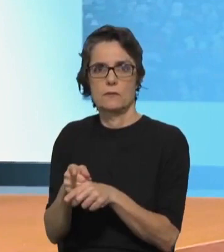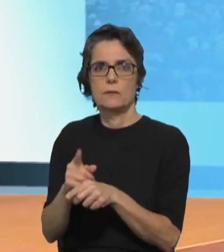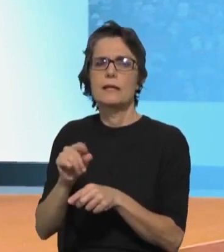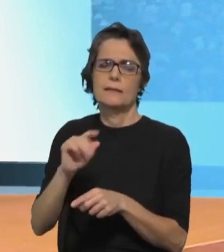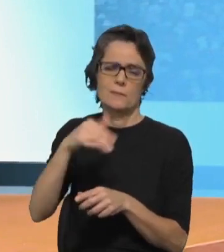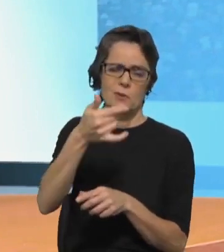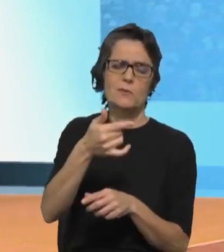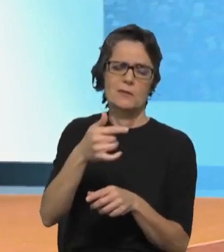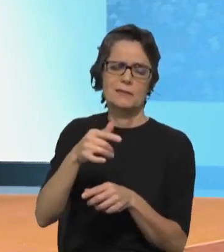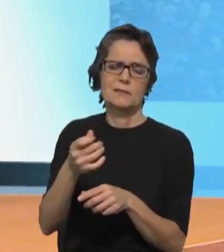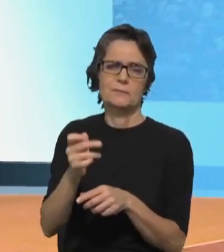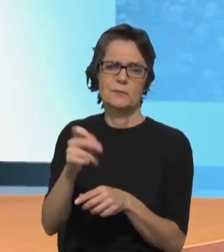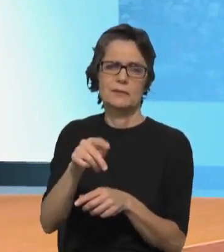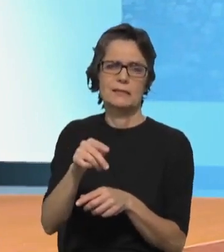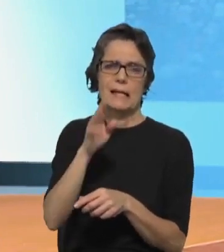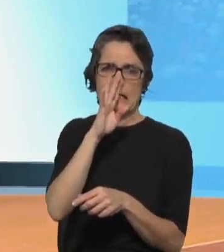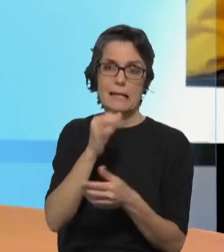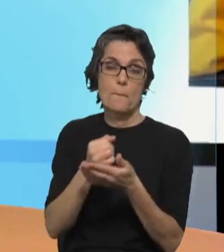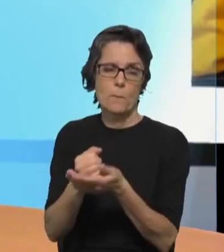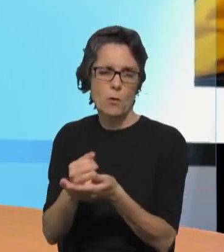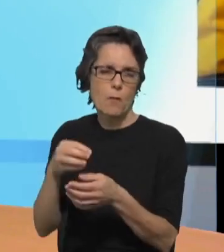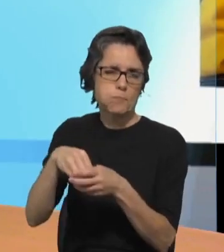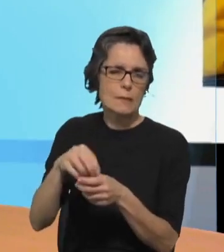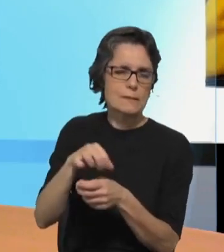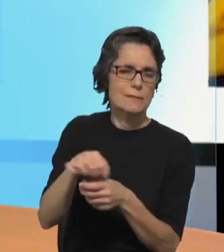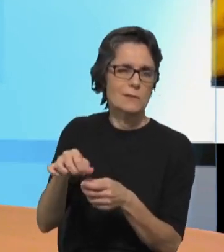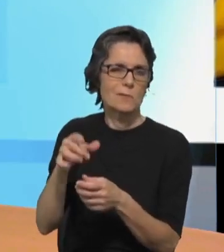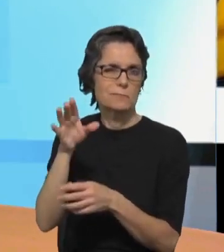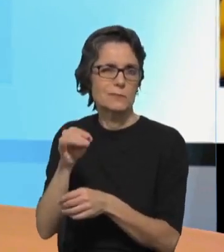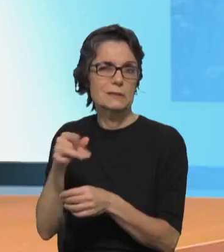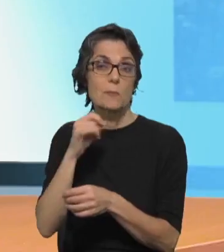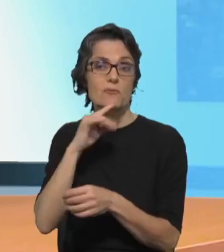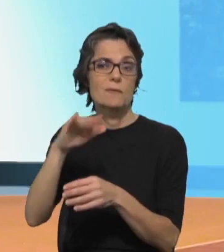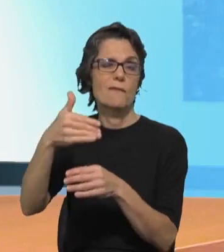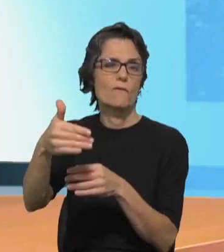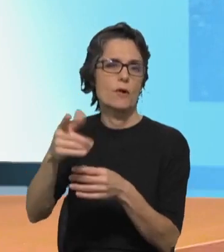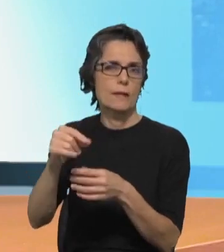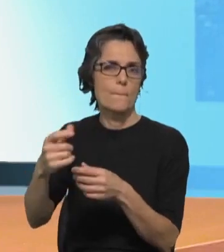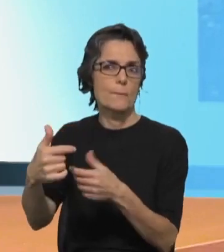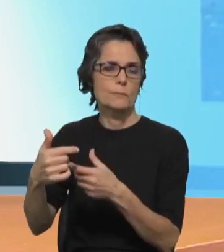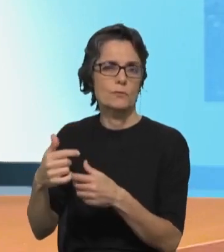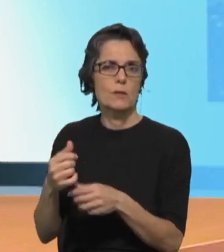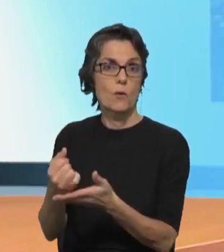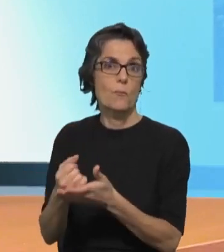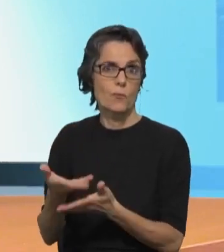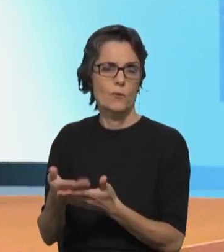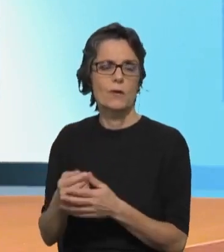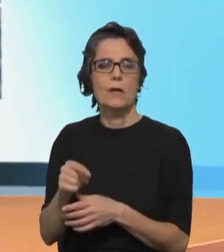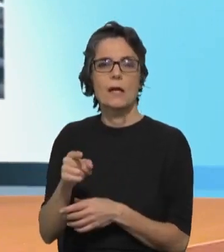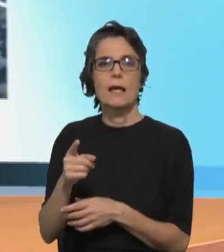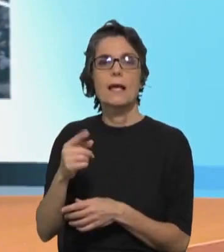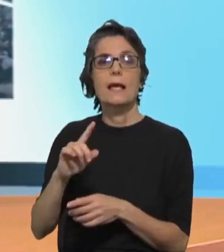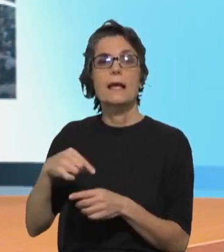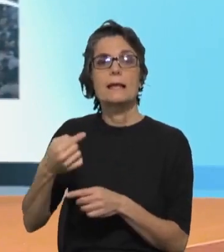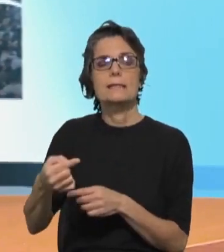se com o apoio interno ou não de elementos externos à própria estação, e que depois vai